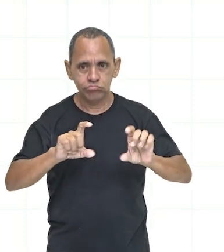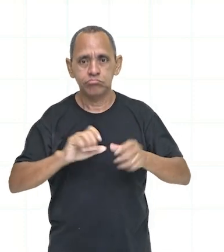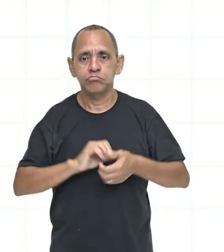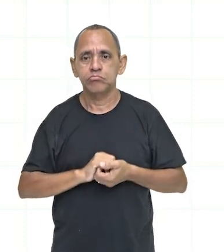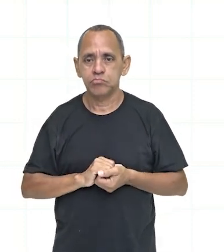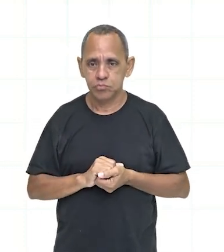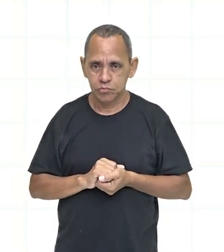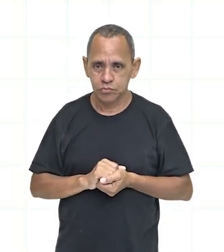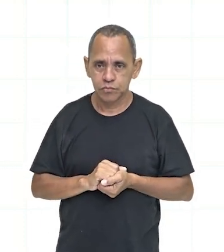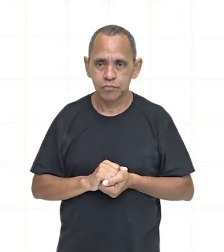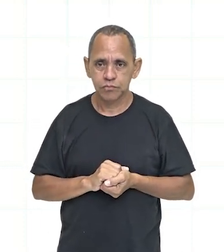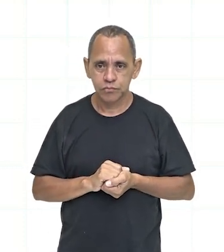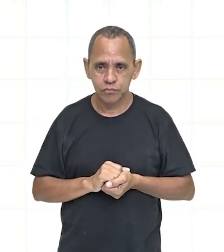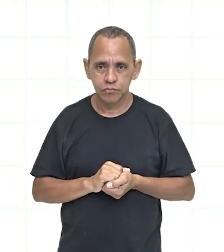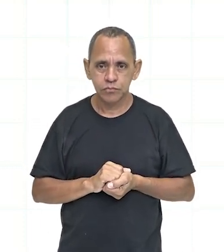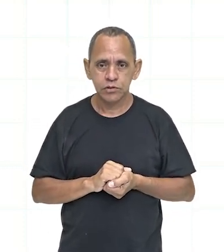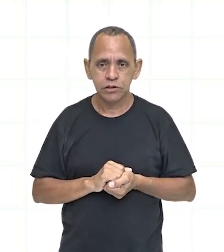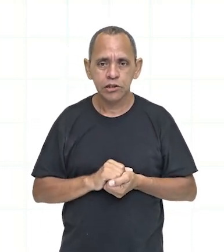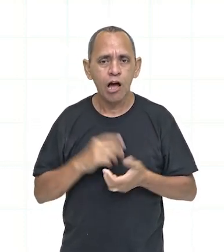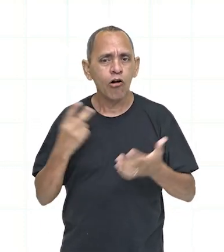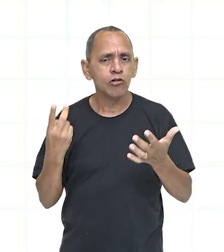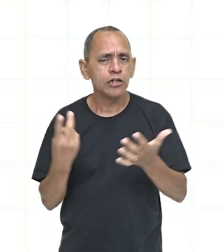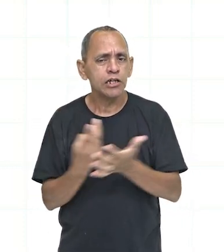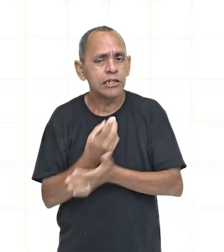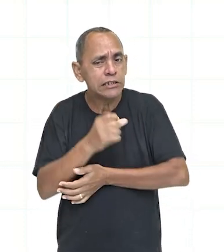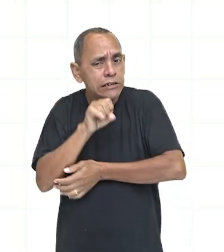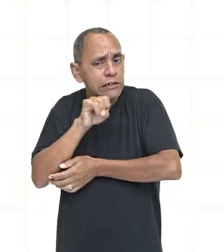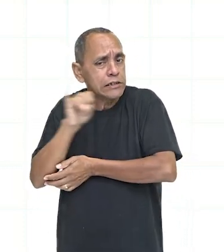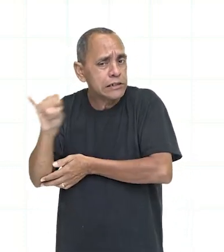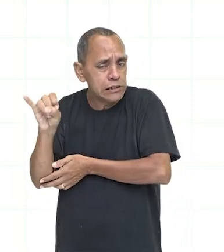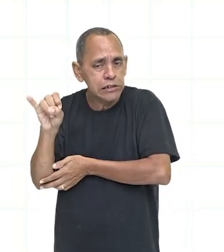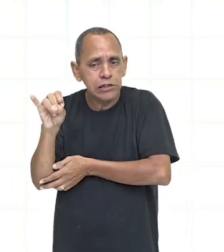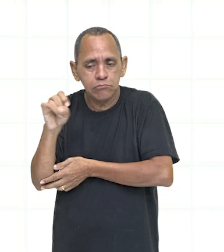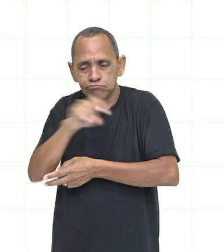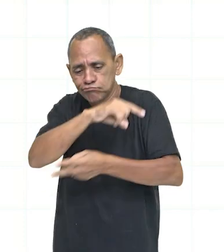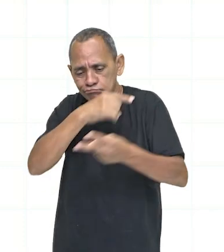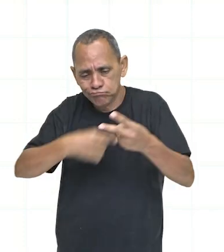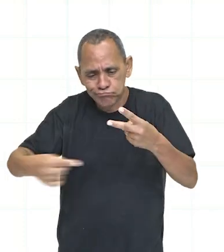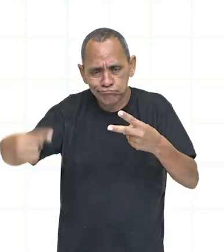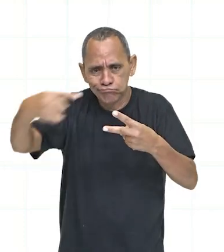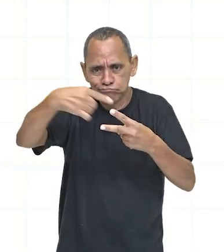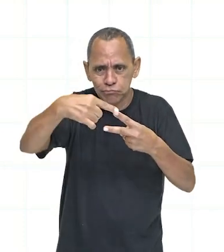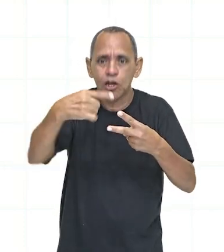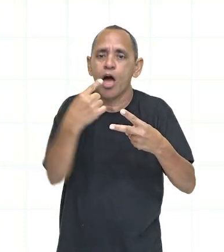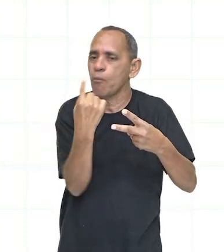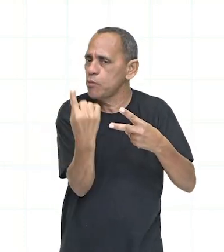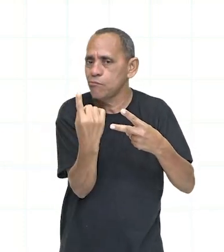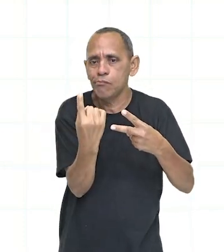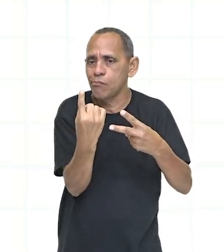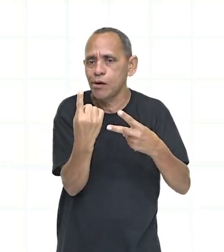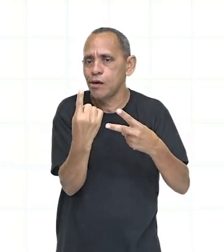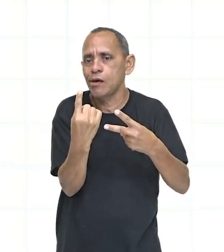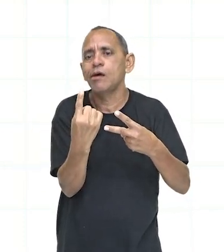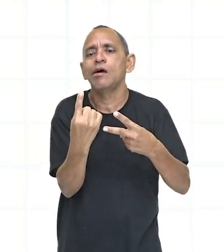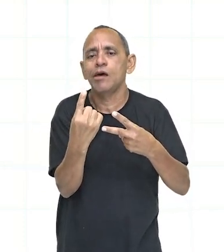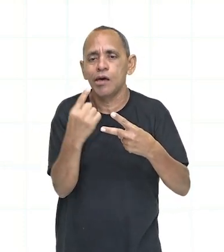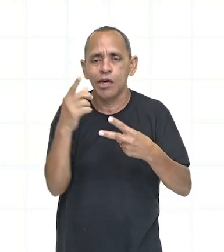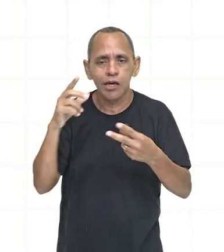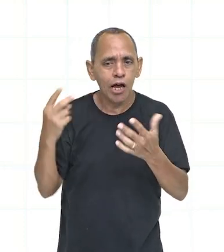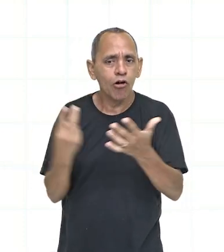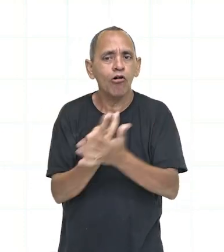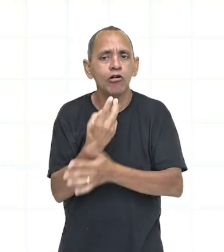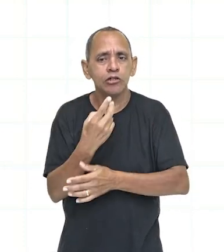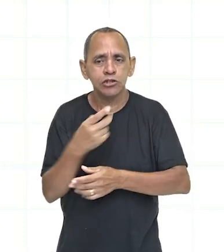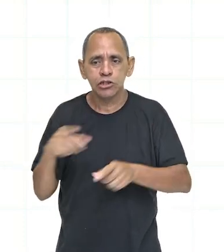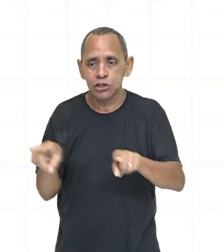que só acontecerá se acontecer a primeira. They will grow well. As